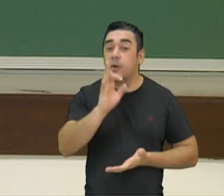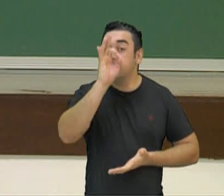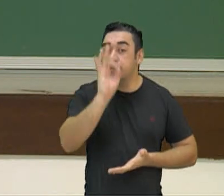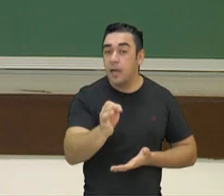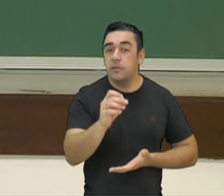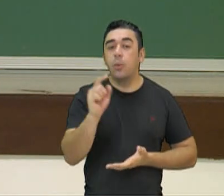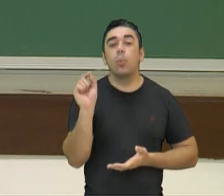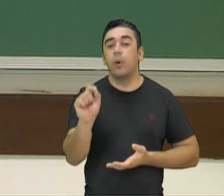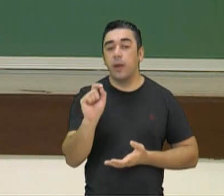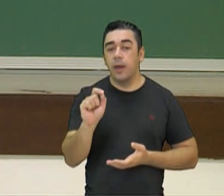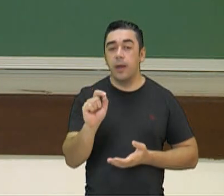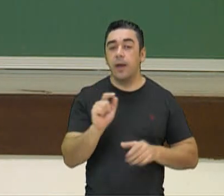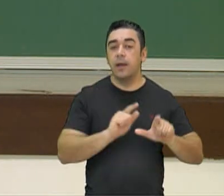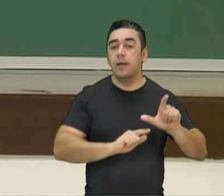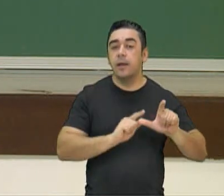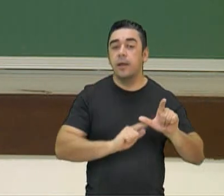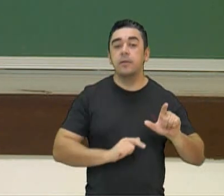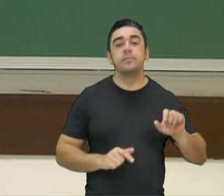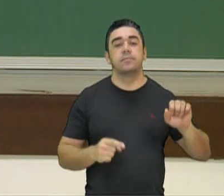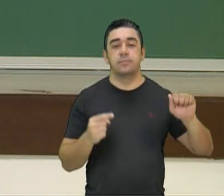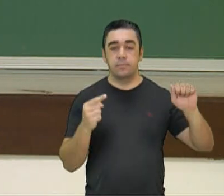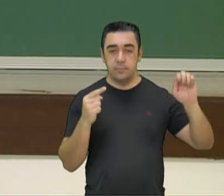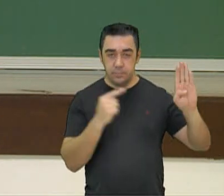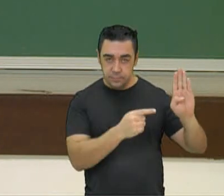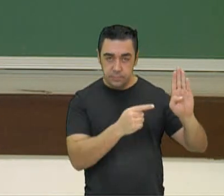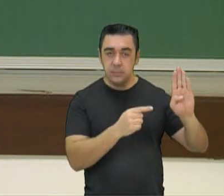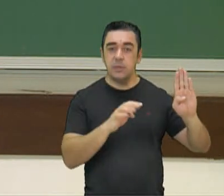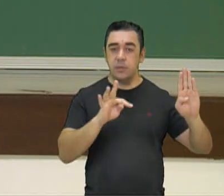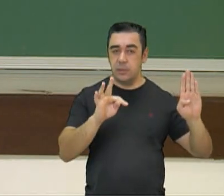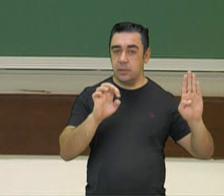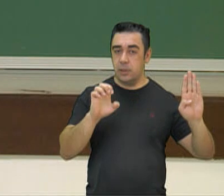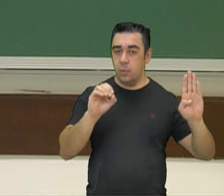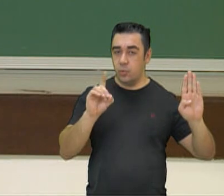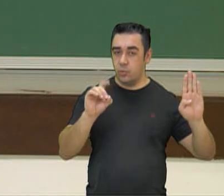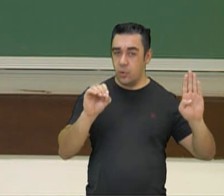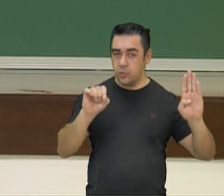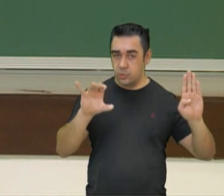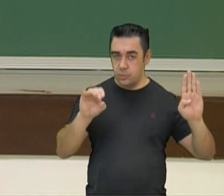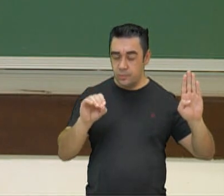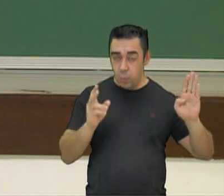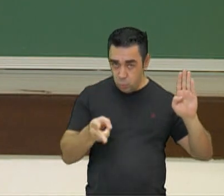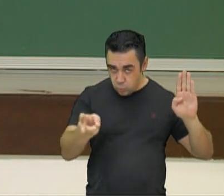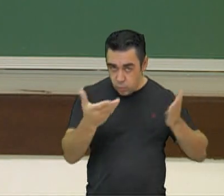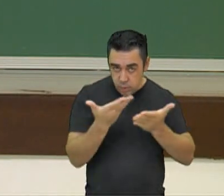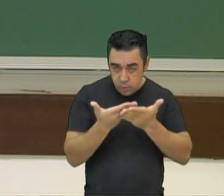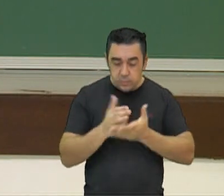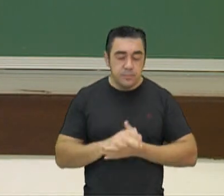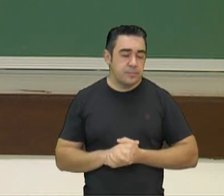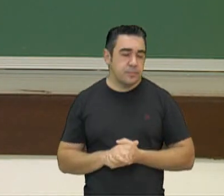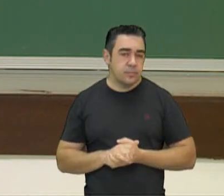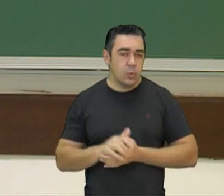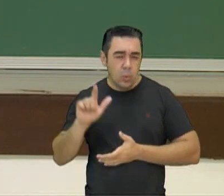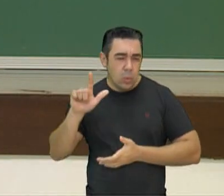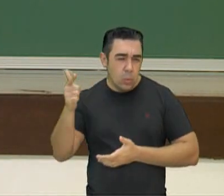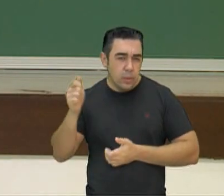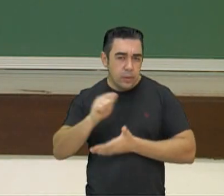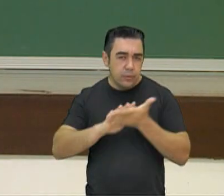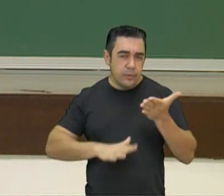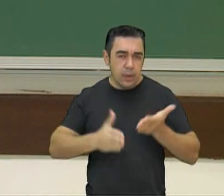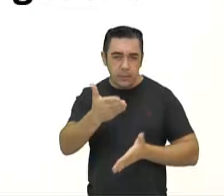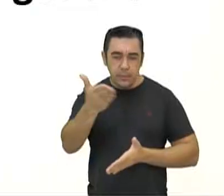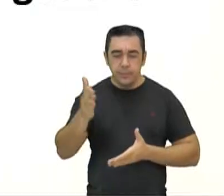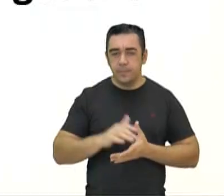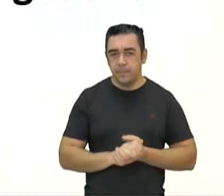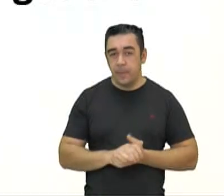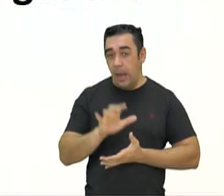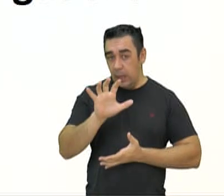Acertou quem respondeu, o imperador Teodósio. Vamos seguir aqui com a nossa aula. Outro exercício, tá?